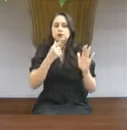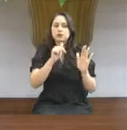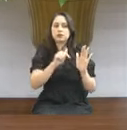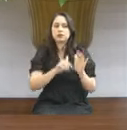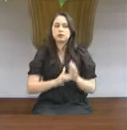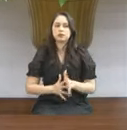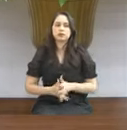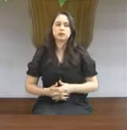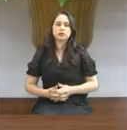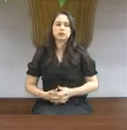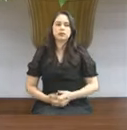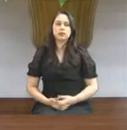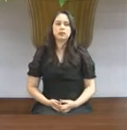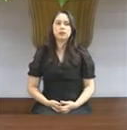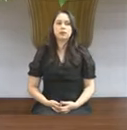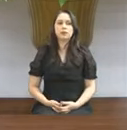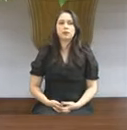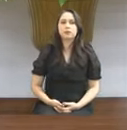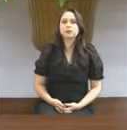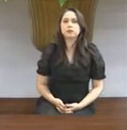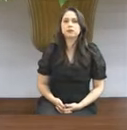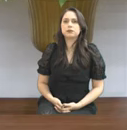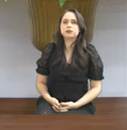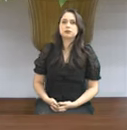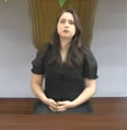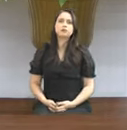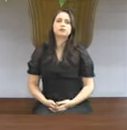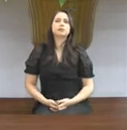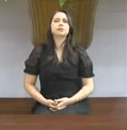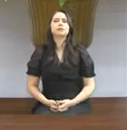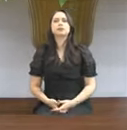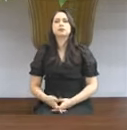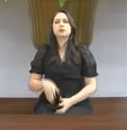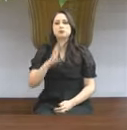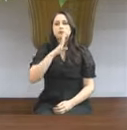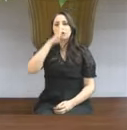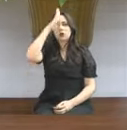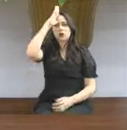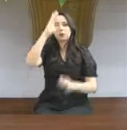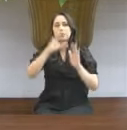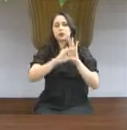terminando, pastor. Romanos 4, 17.